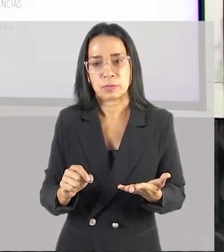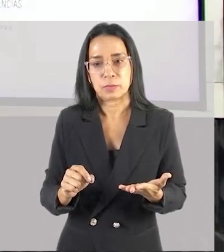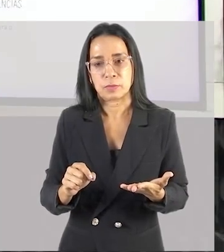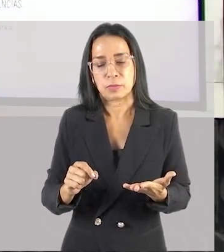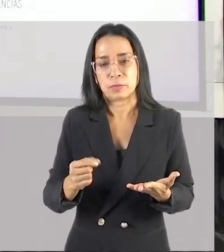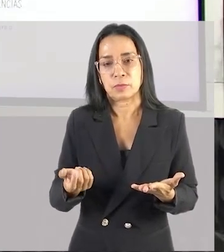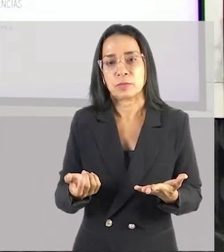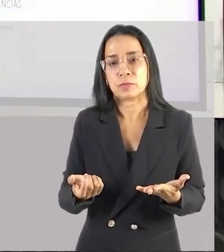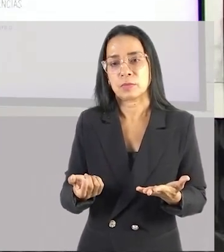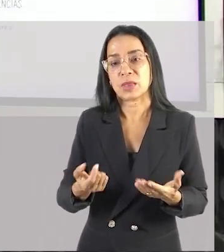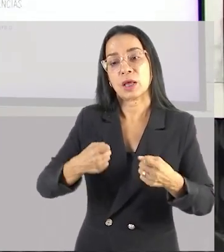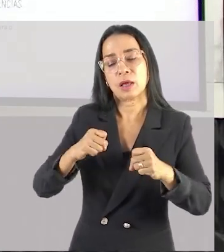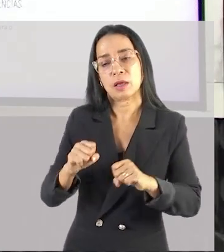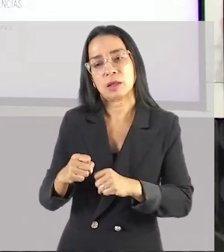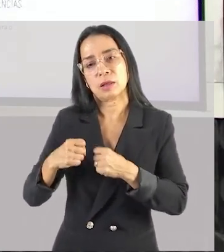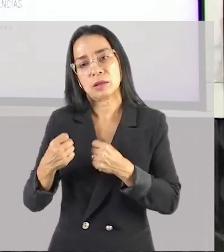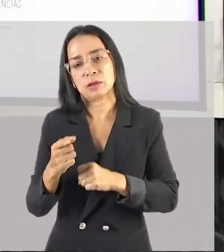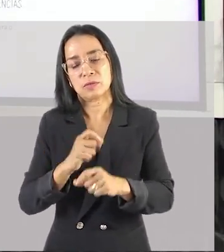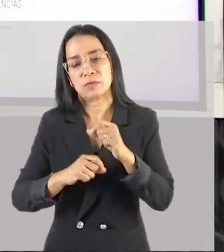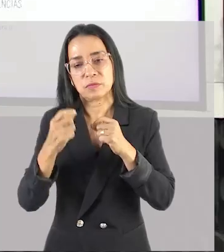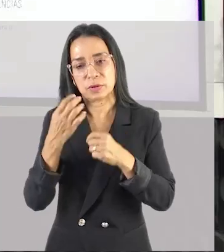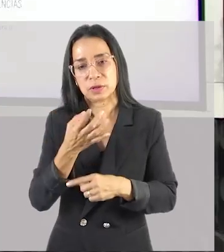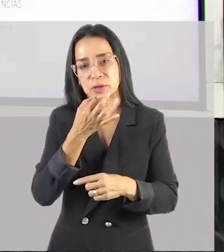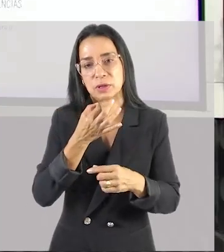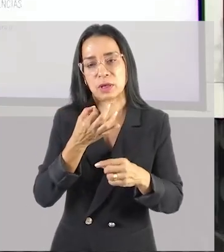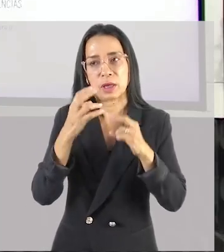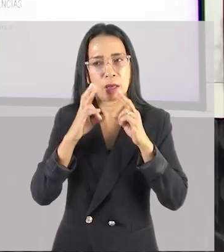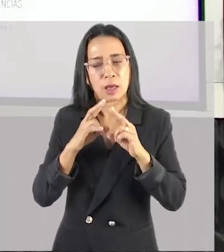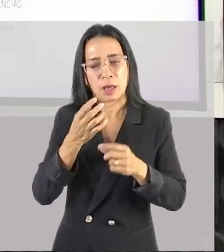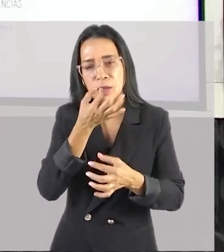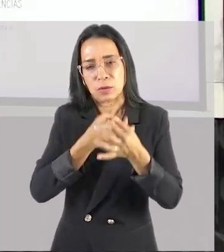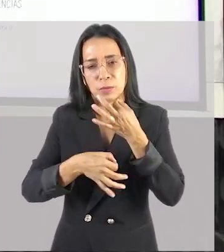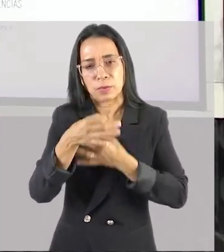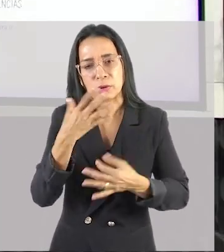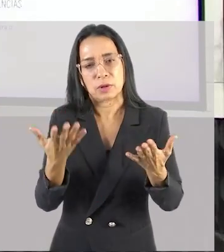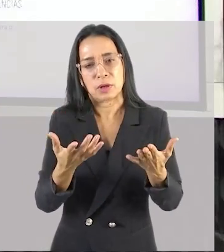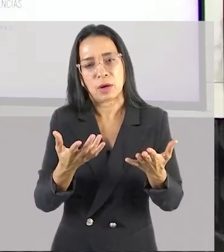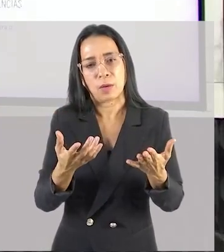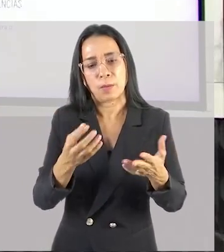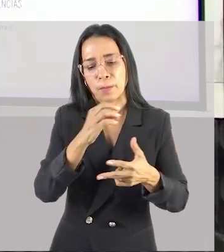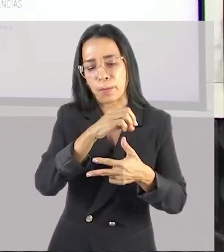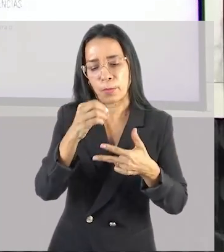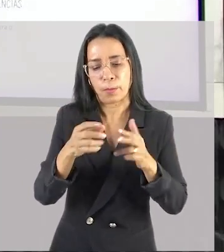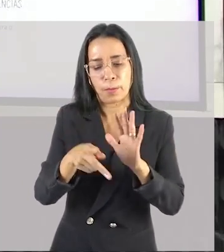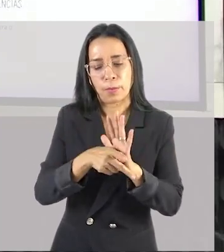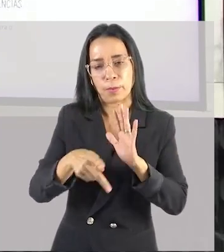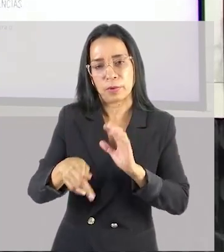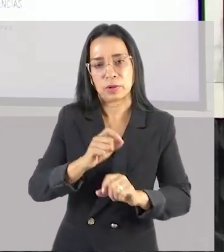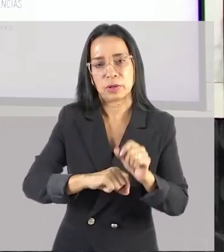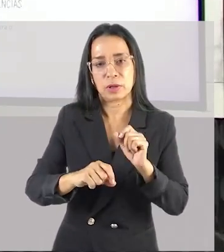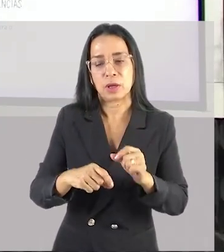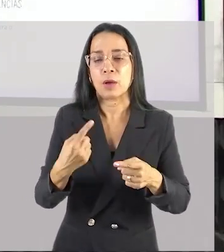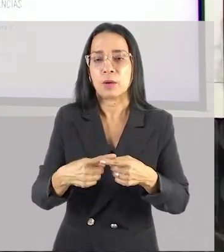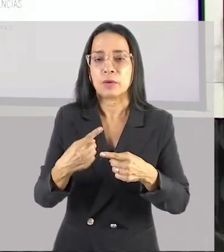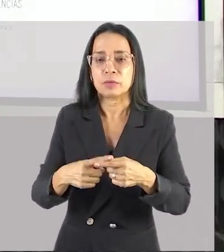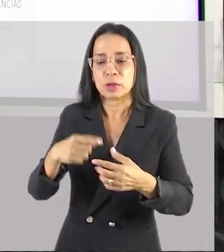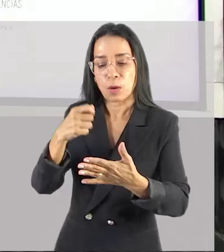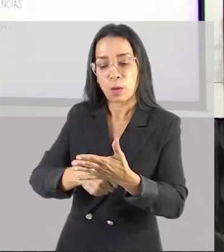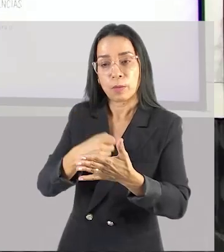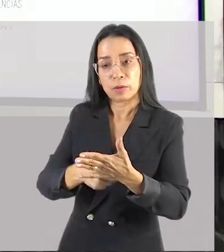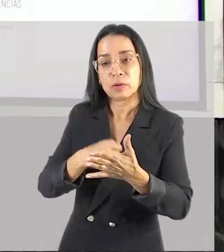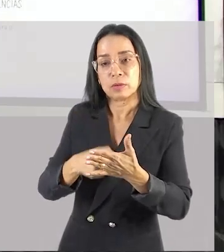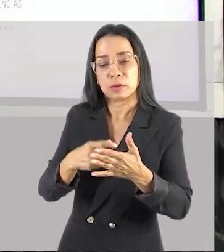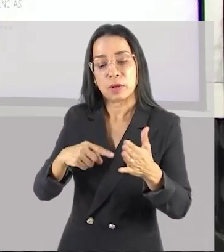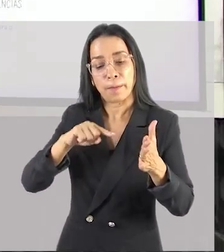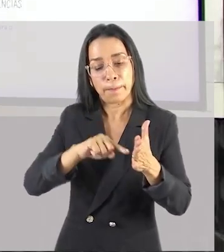do ponto de vista, com a identificação de causas e de consequências e soluções para o Enem, porque você, obrigatoriamente, isso vale